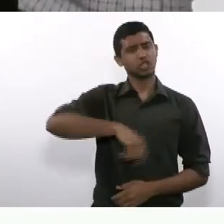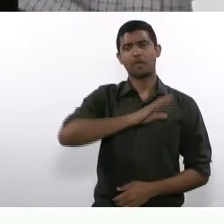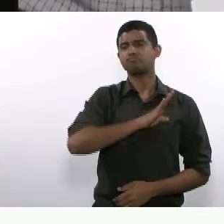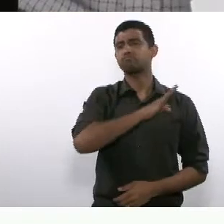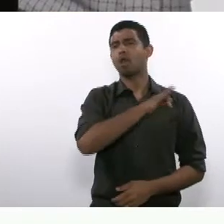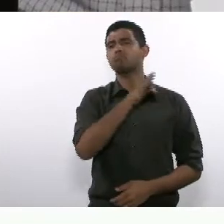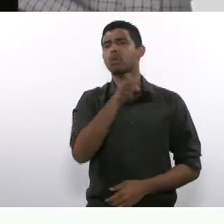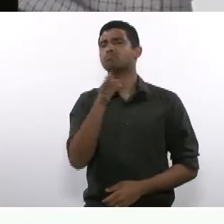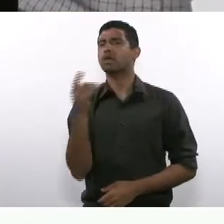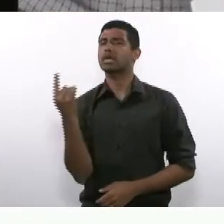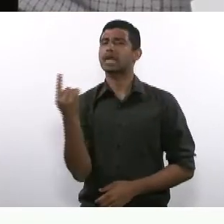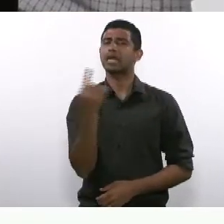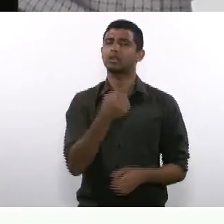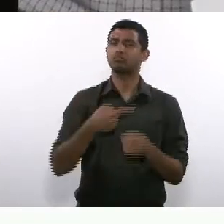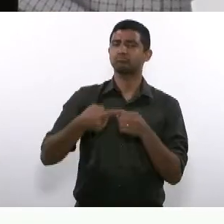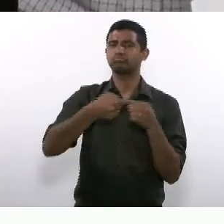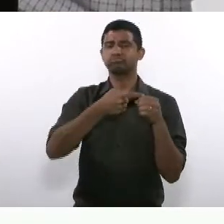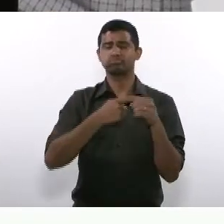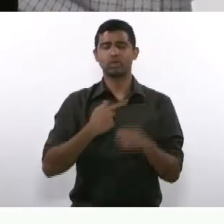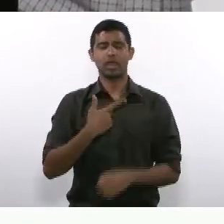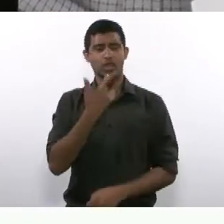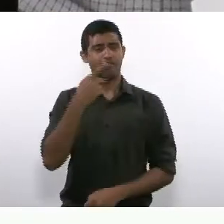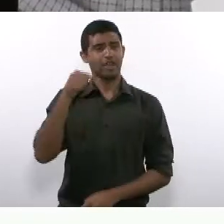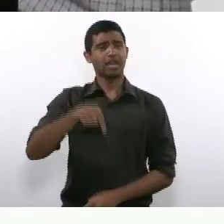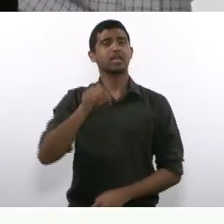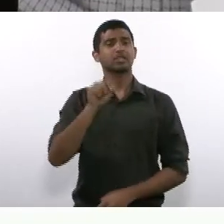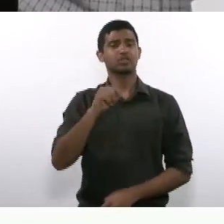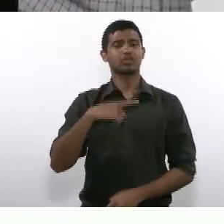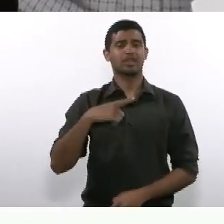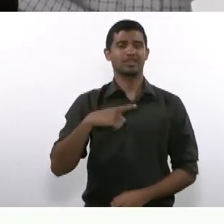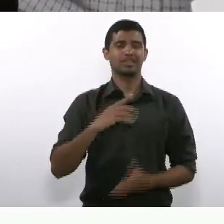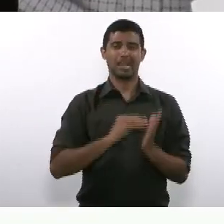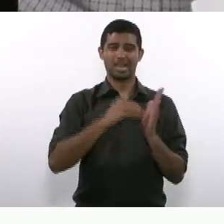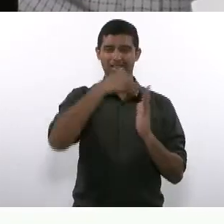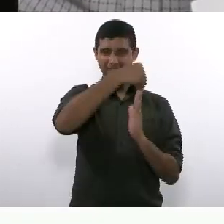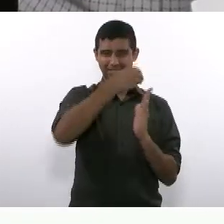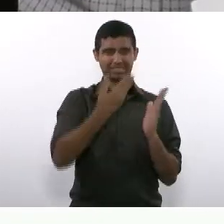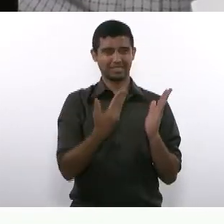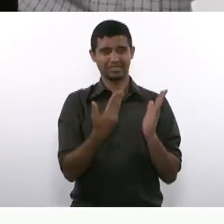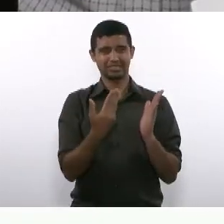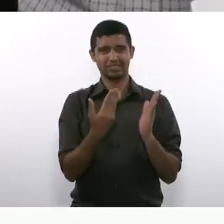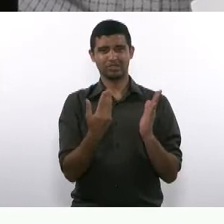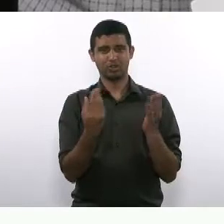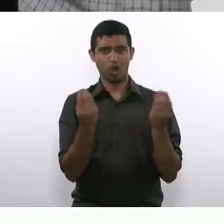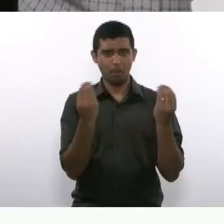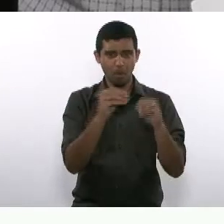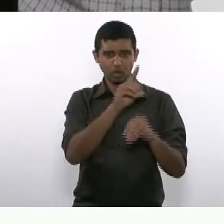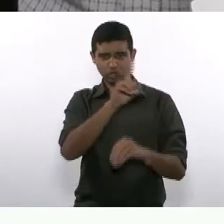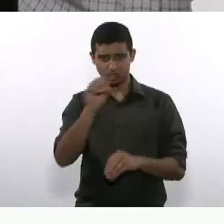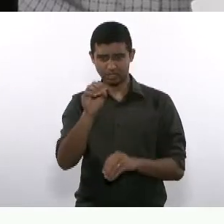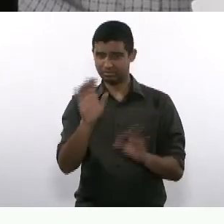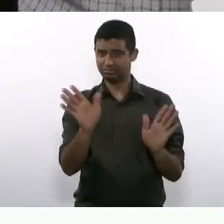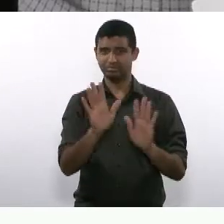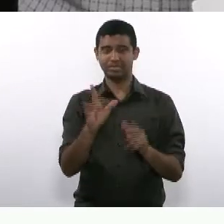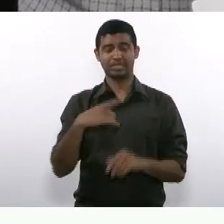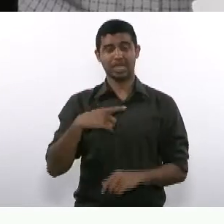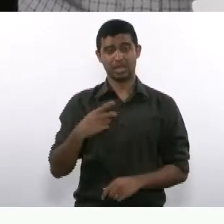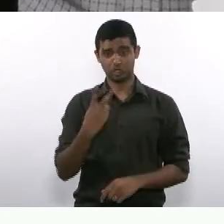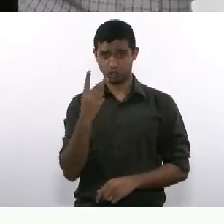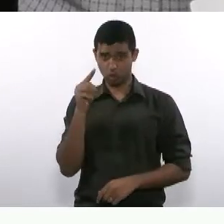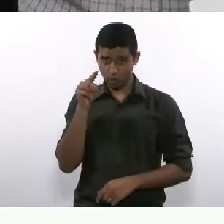município. E aí, quando eu falei aqui que a gente tem um calendário ainda não publicado, com 2.000